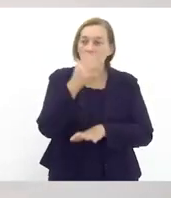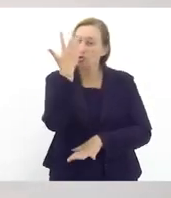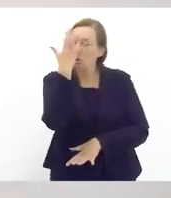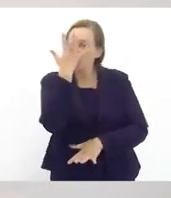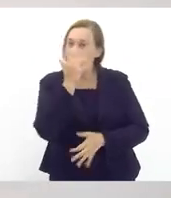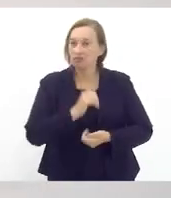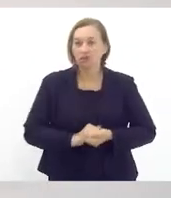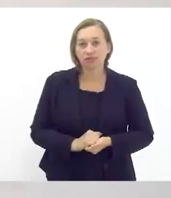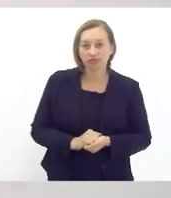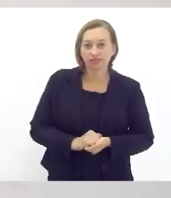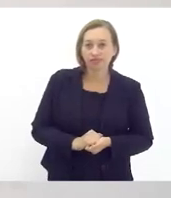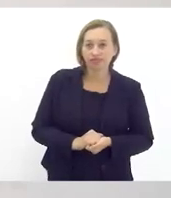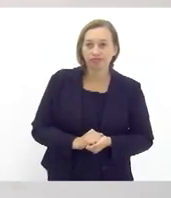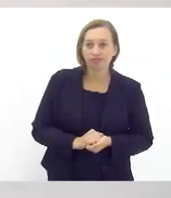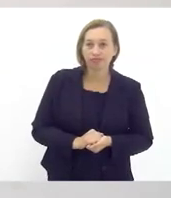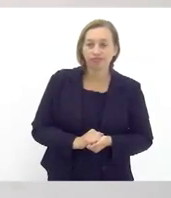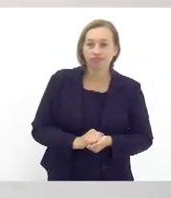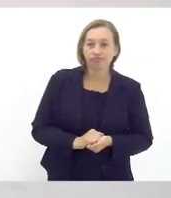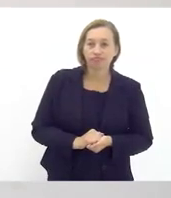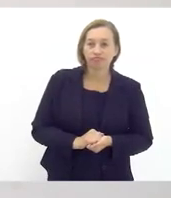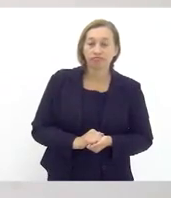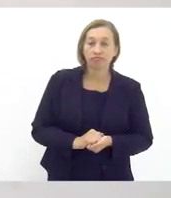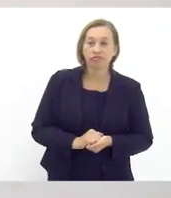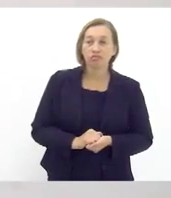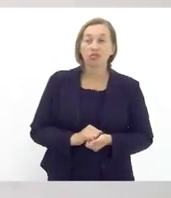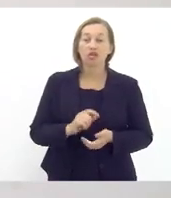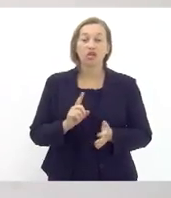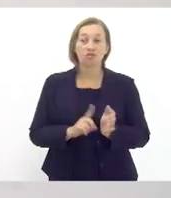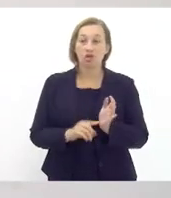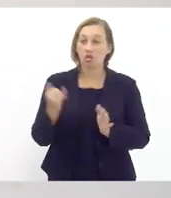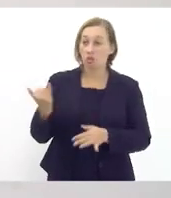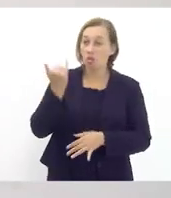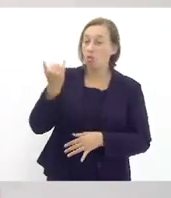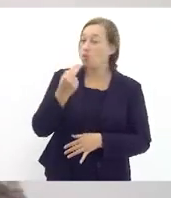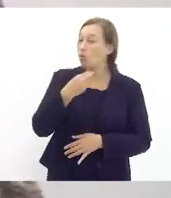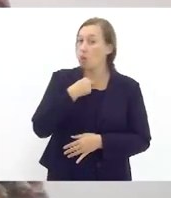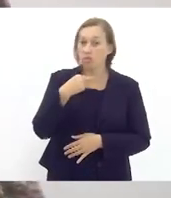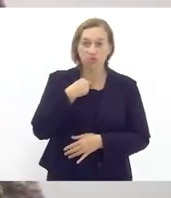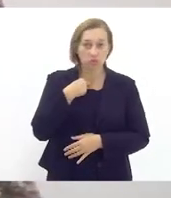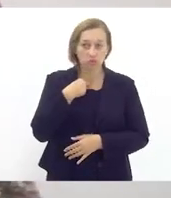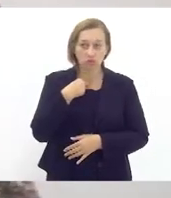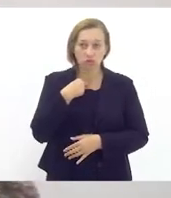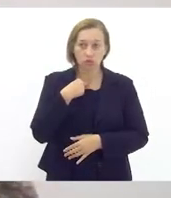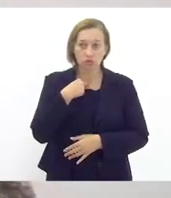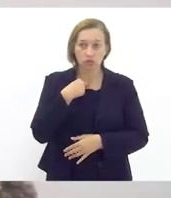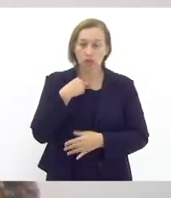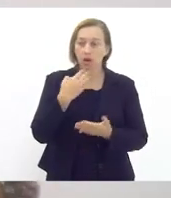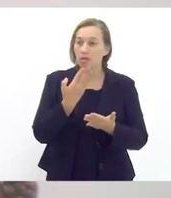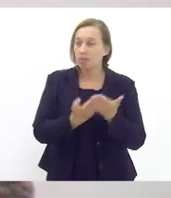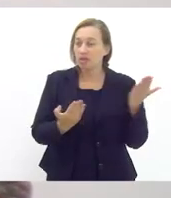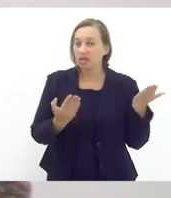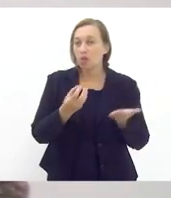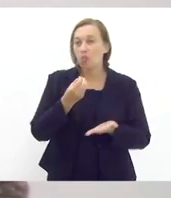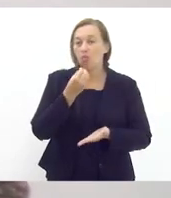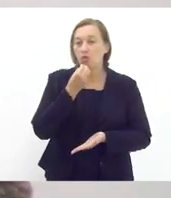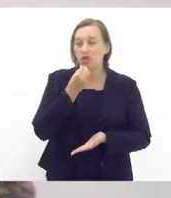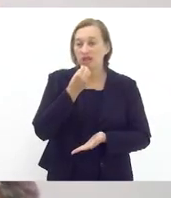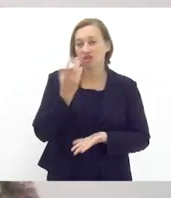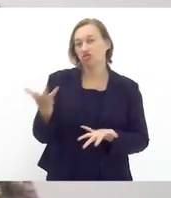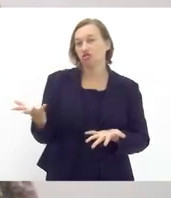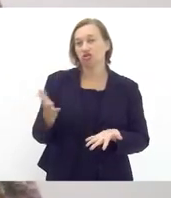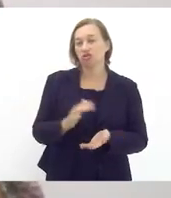e não menos importante eu eu não posso é perder a oportunidade